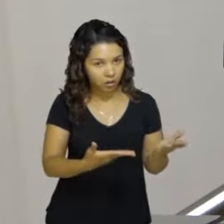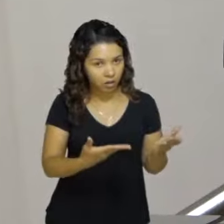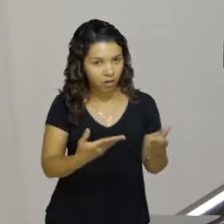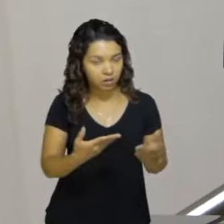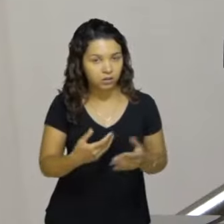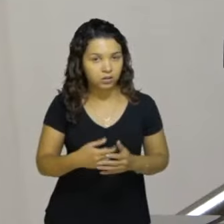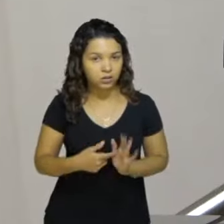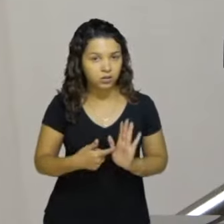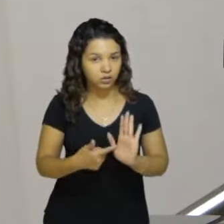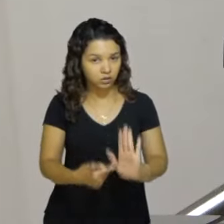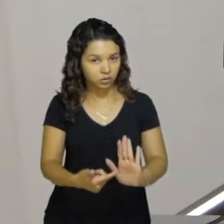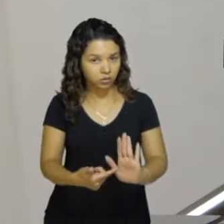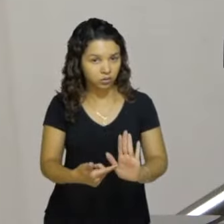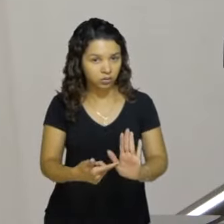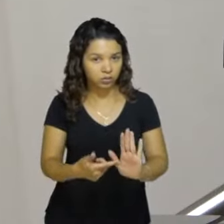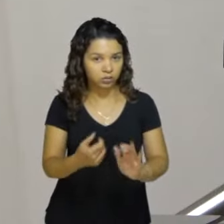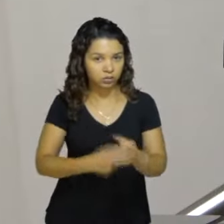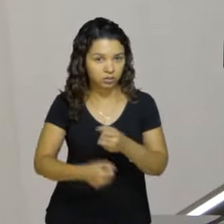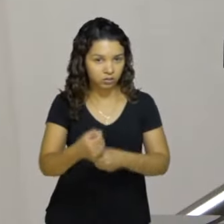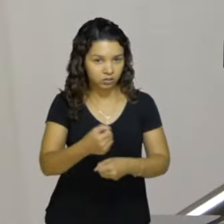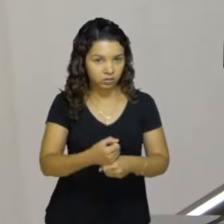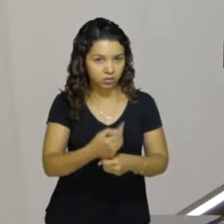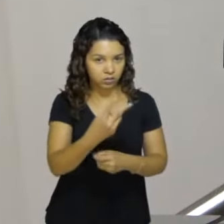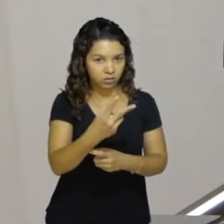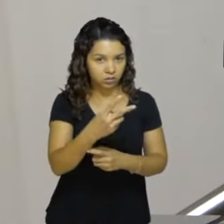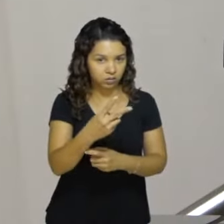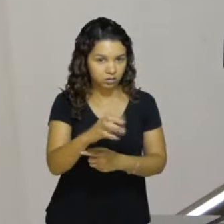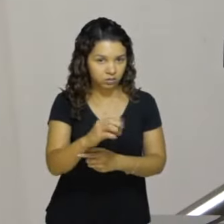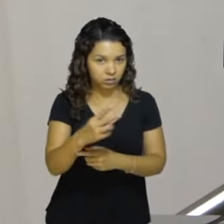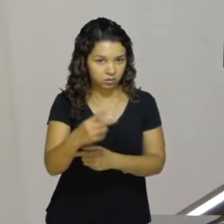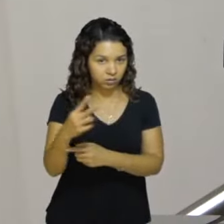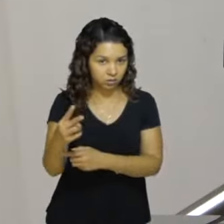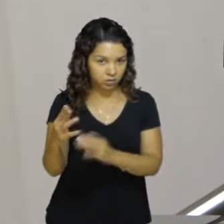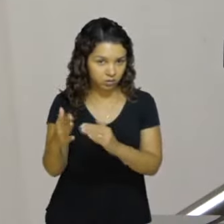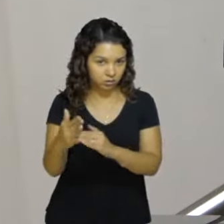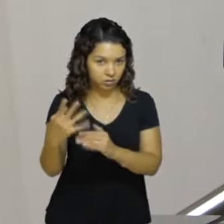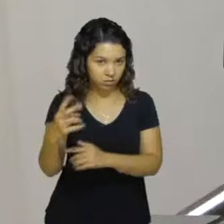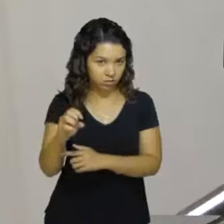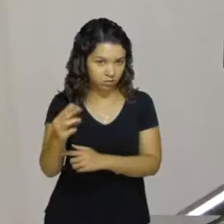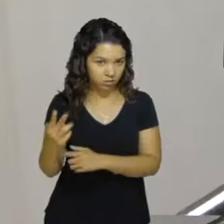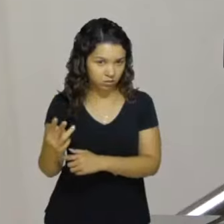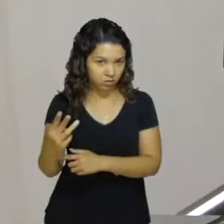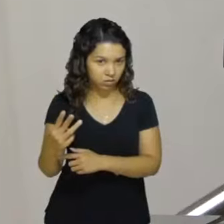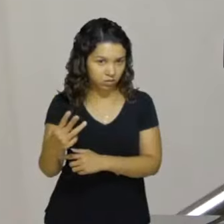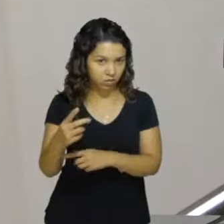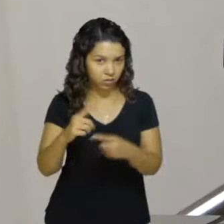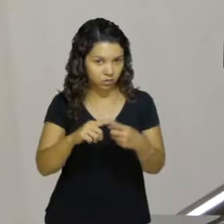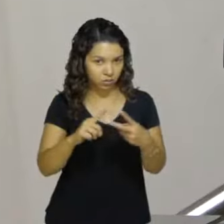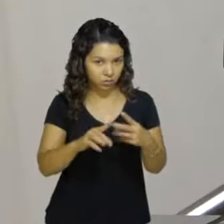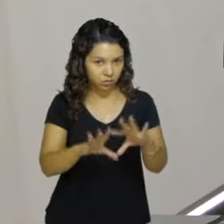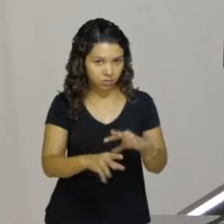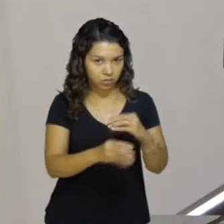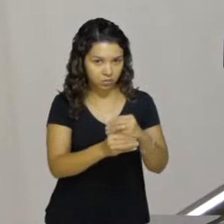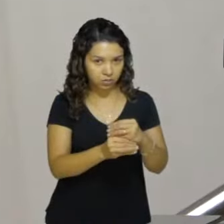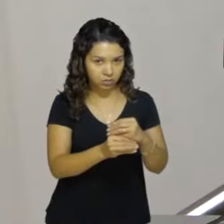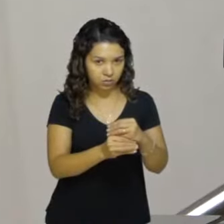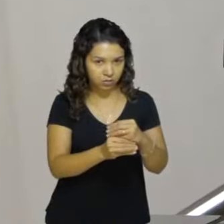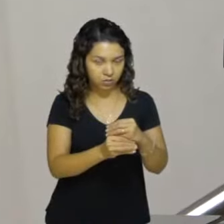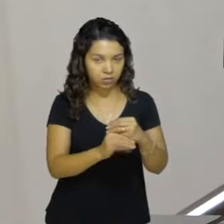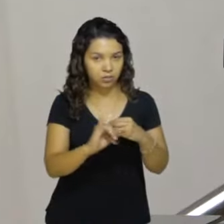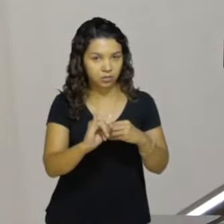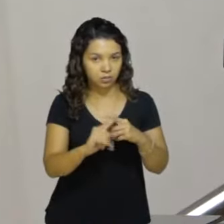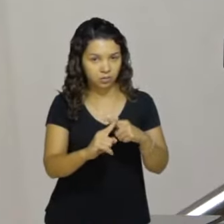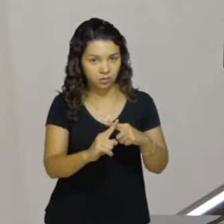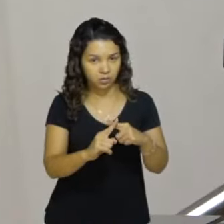indicou no ano 2022 para 2023 suas emendas impositivas e também 2023 para 2024